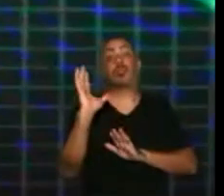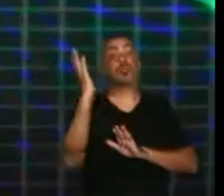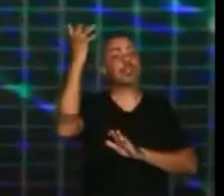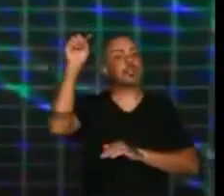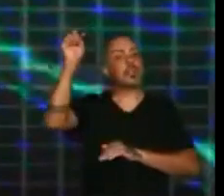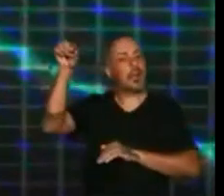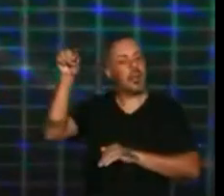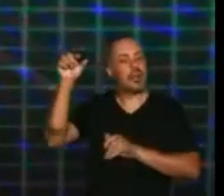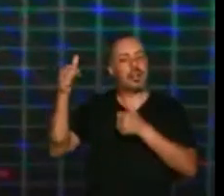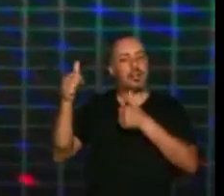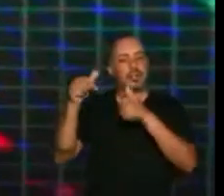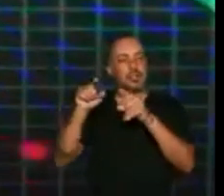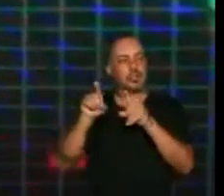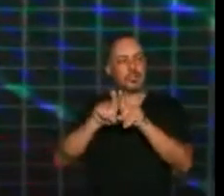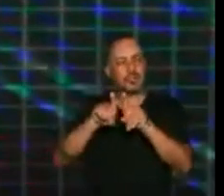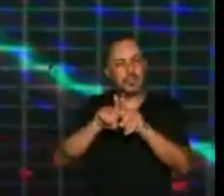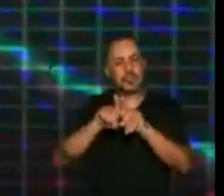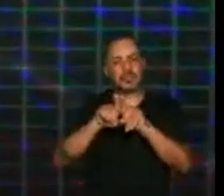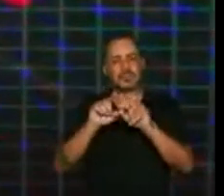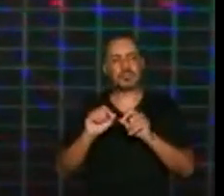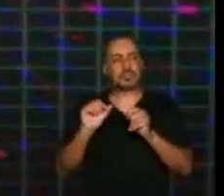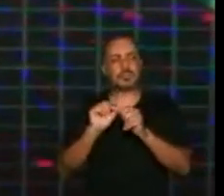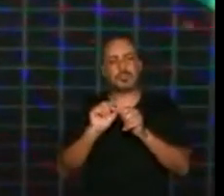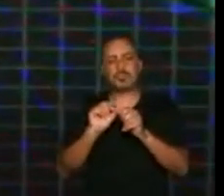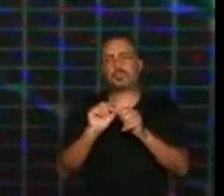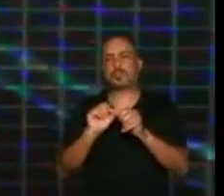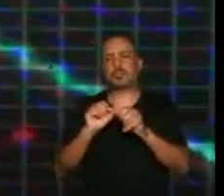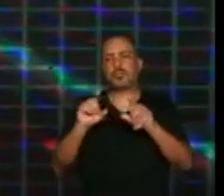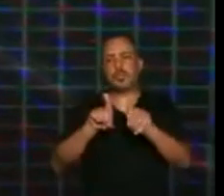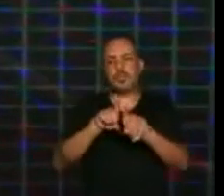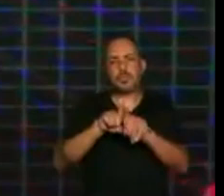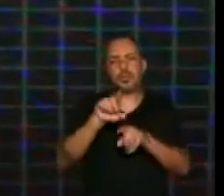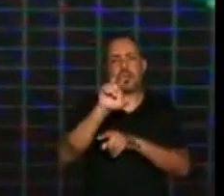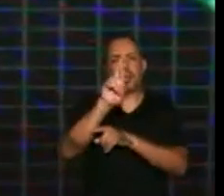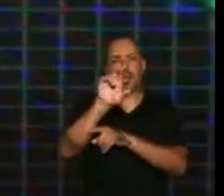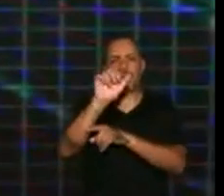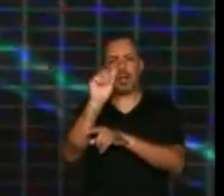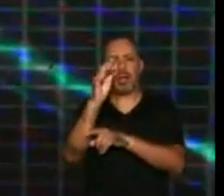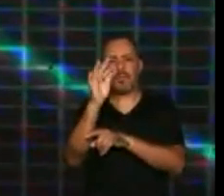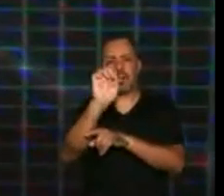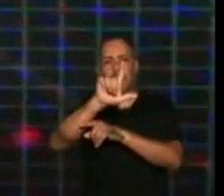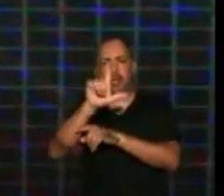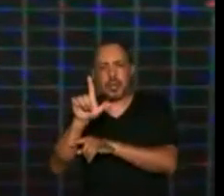maneira tem acontecido lá e trazer um pouco isso para a gente se inspirar aqui também. Estou falando do Rafael